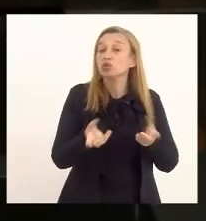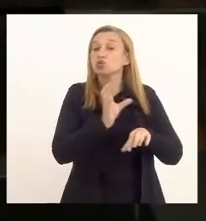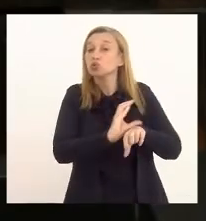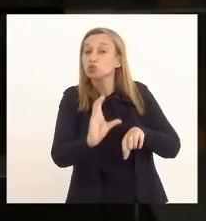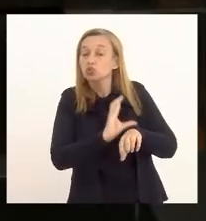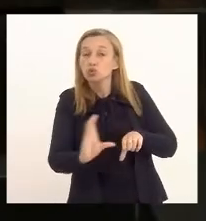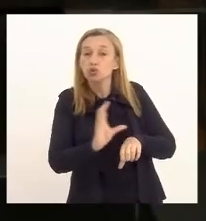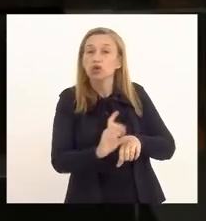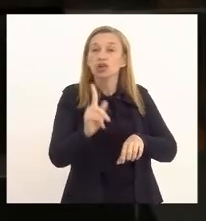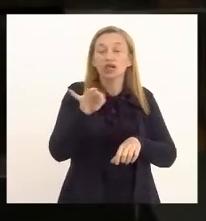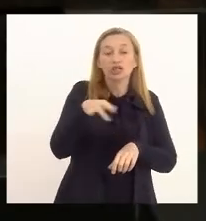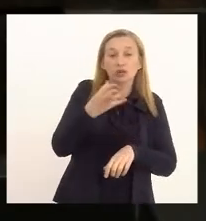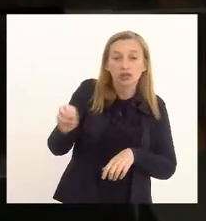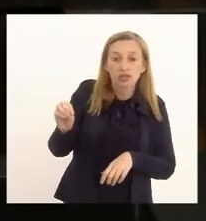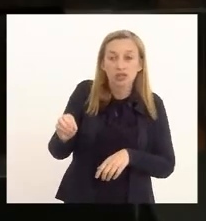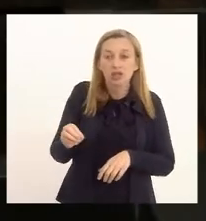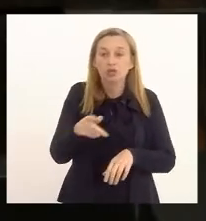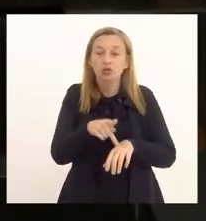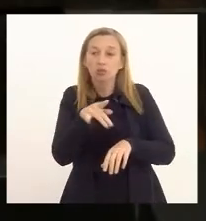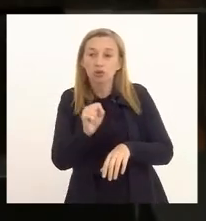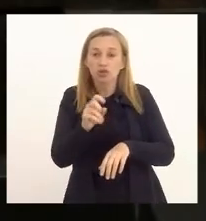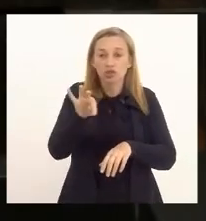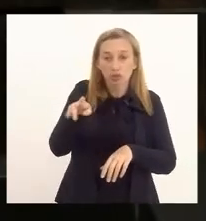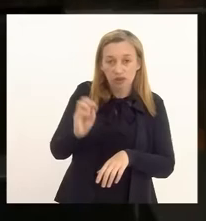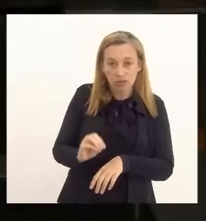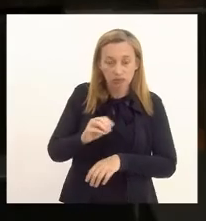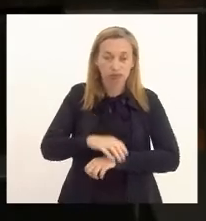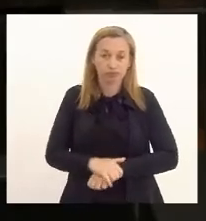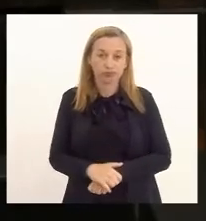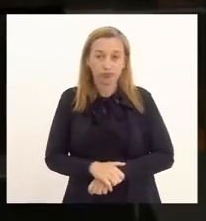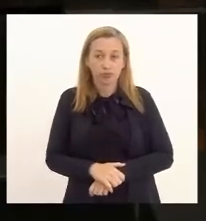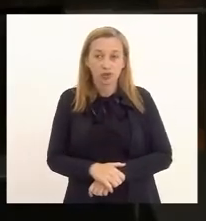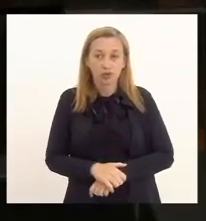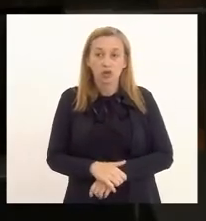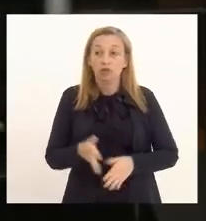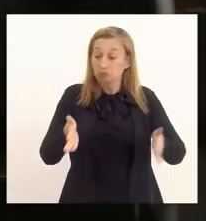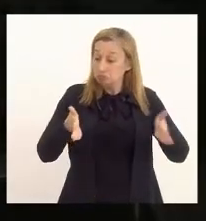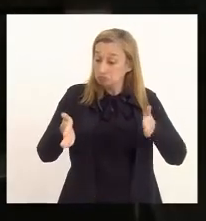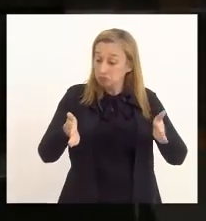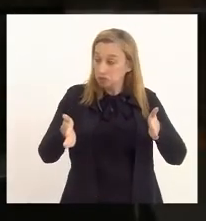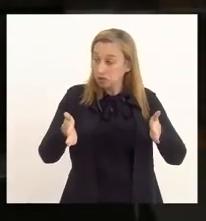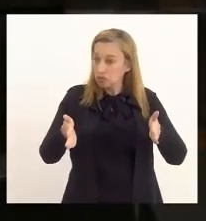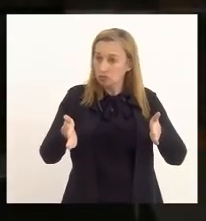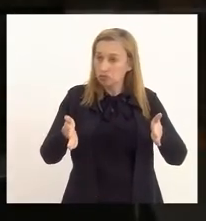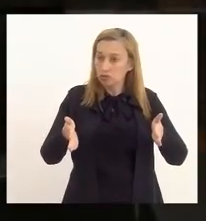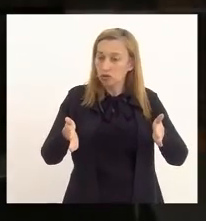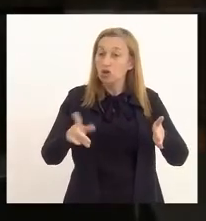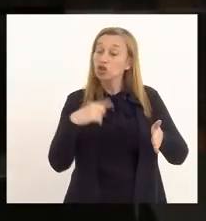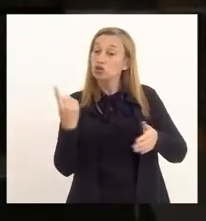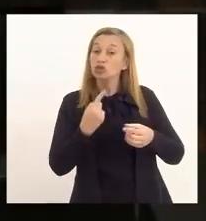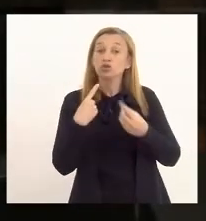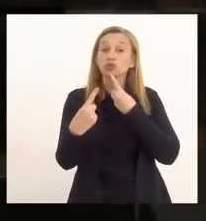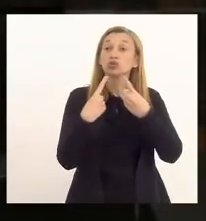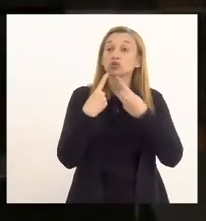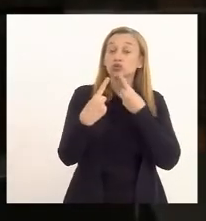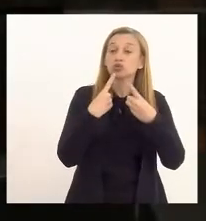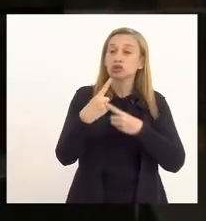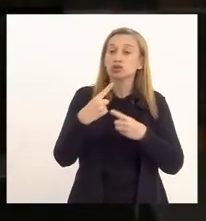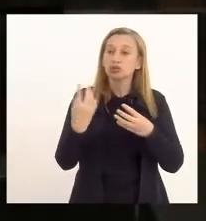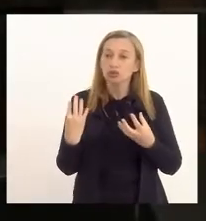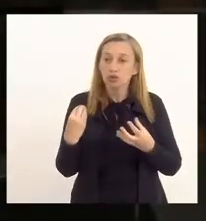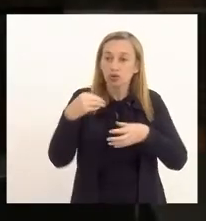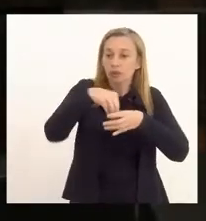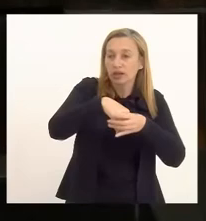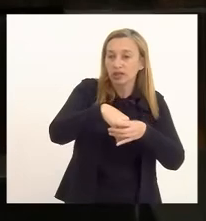das graduações, dos programas de pós-graduação. Isso no meio de um processo onde a gente está debatendo a incorporação